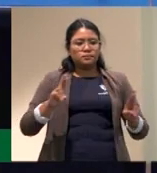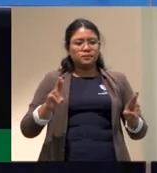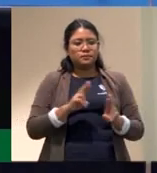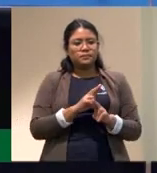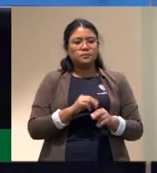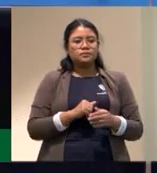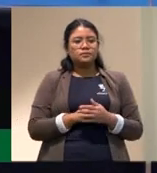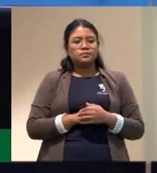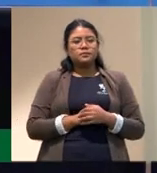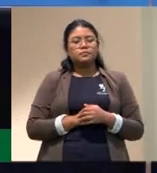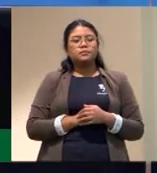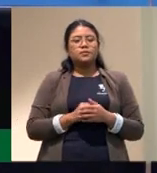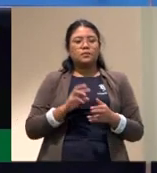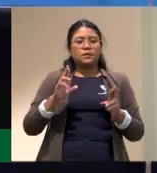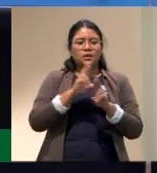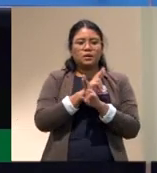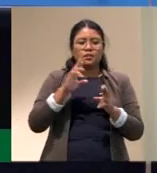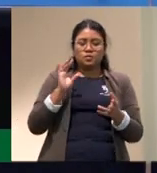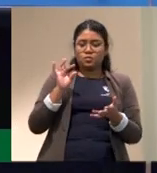a realidade social,